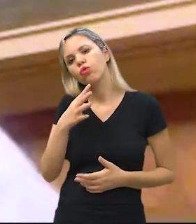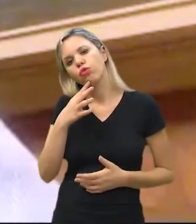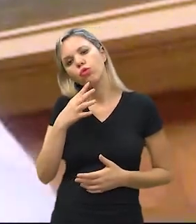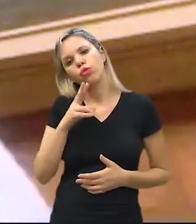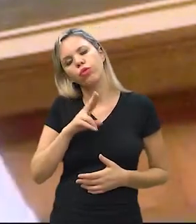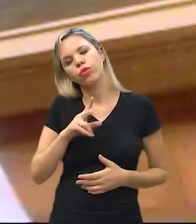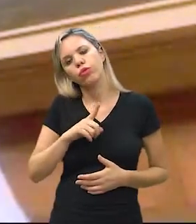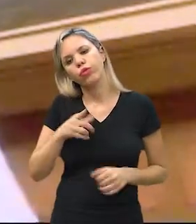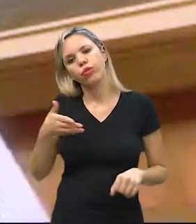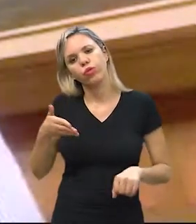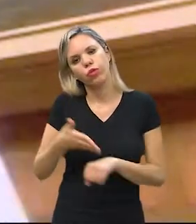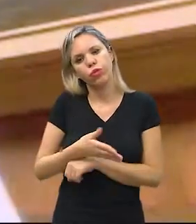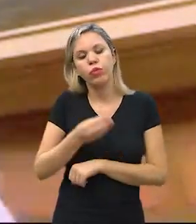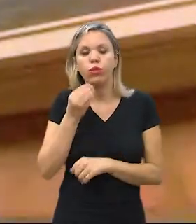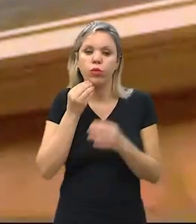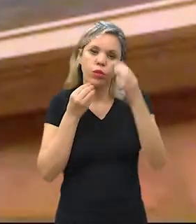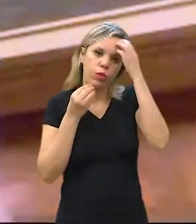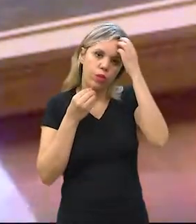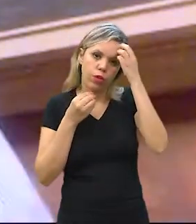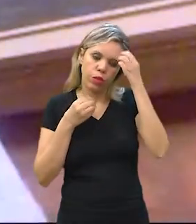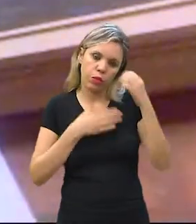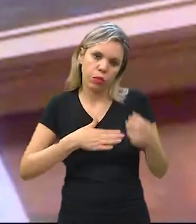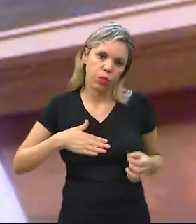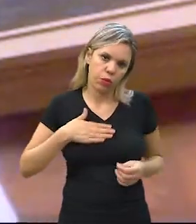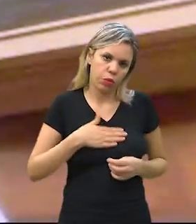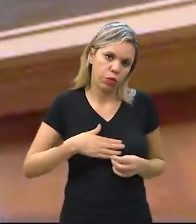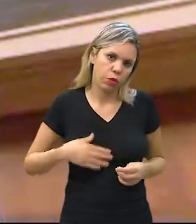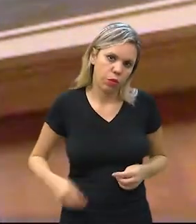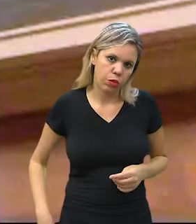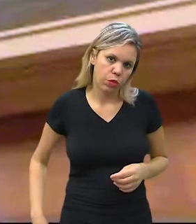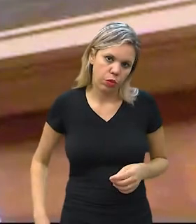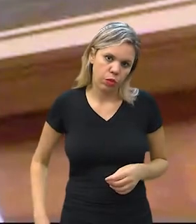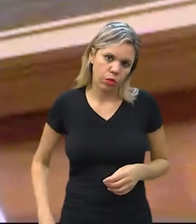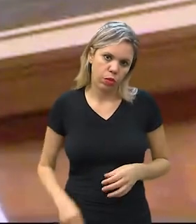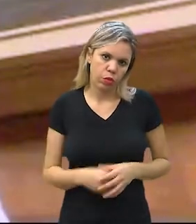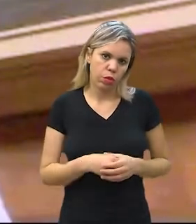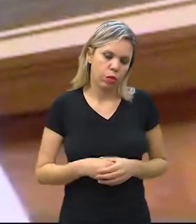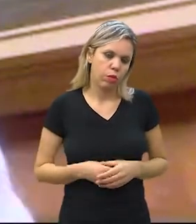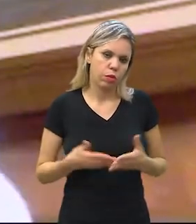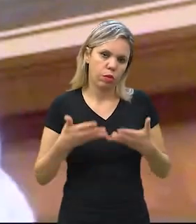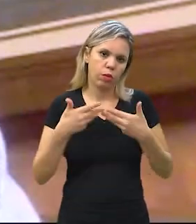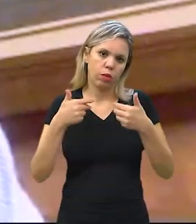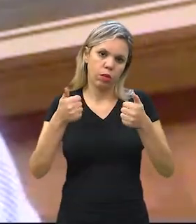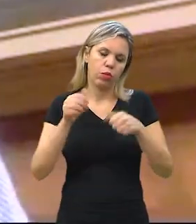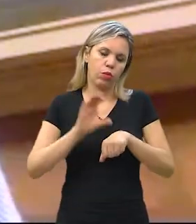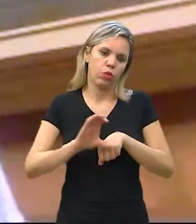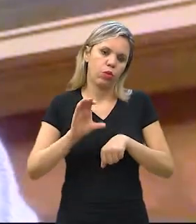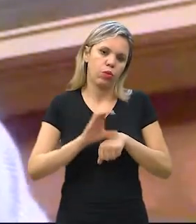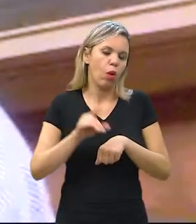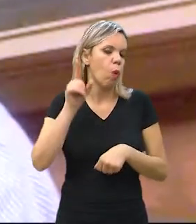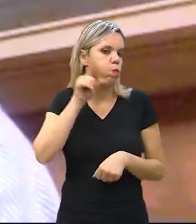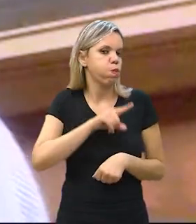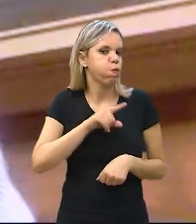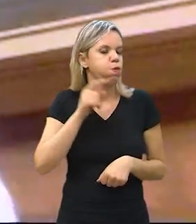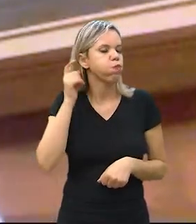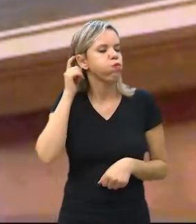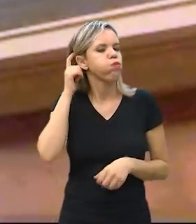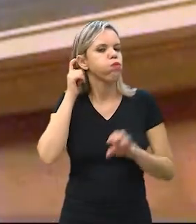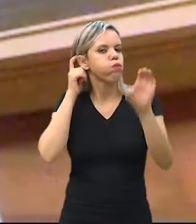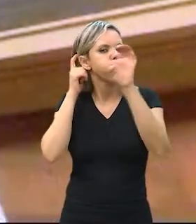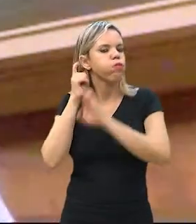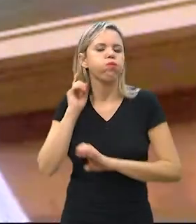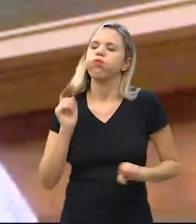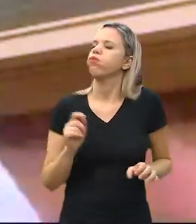conhecer, e eu tive o acesso, a oportunidade, o privilégio de me aprimorar, fazer cursos nos Estados Unidos,